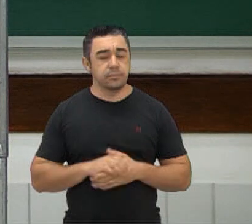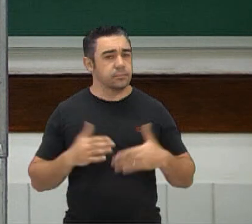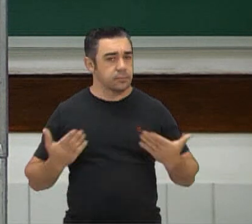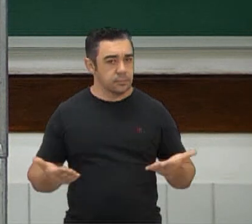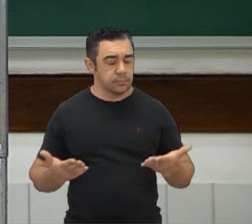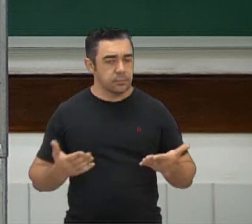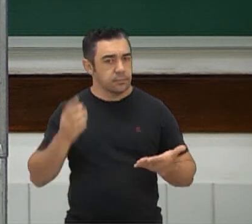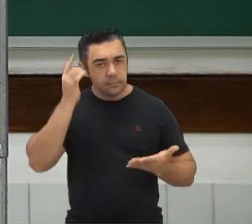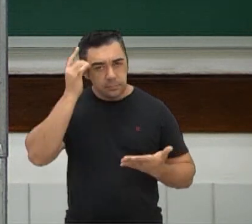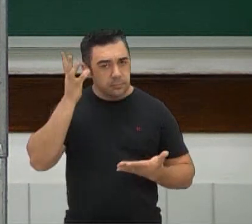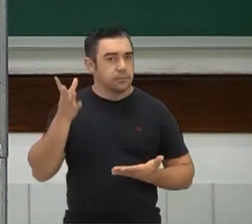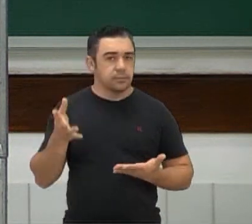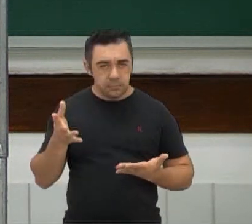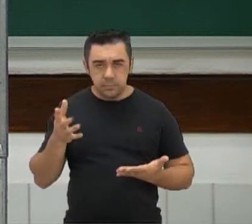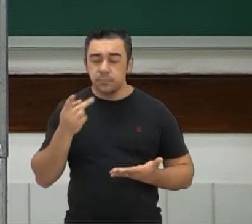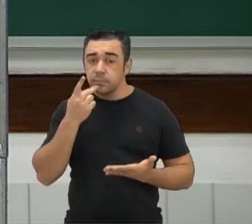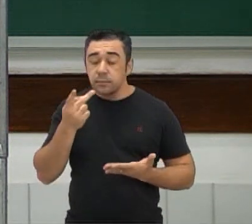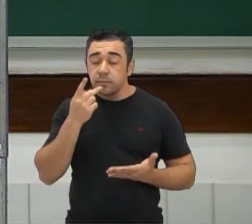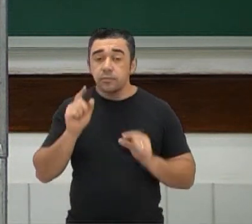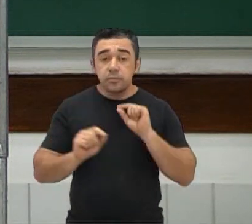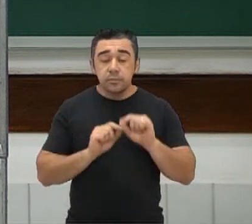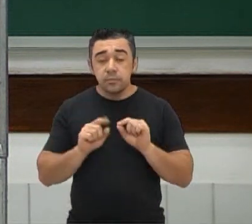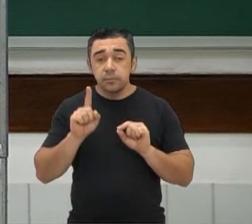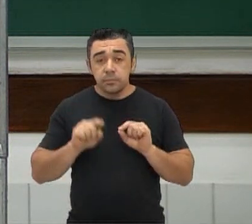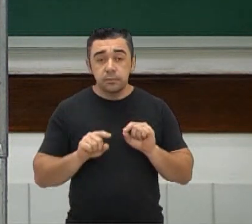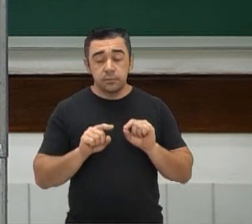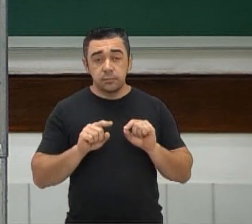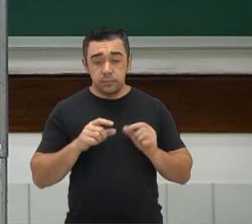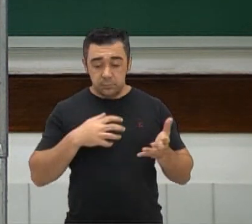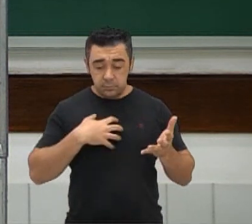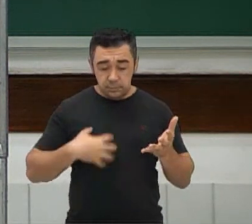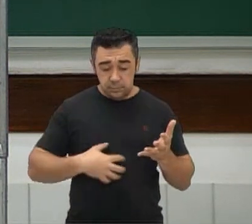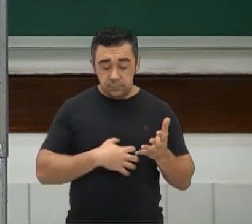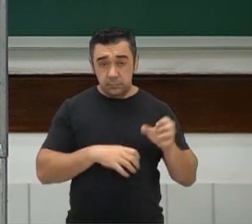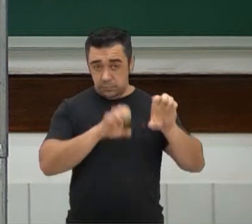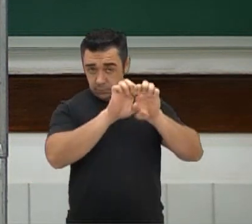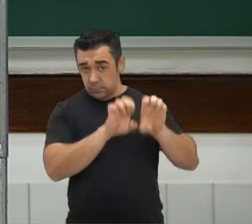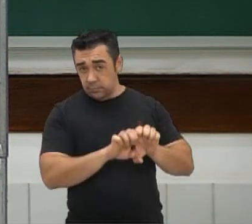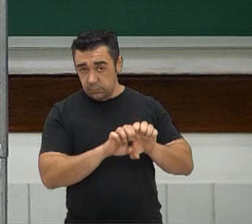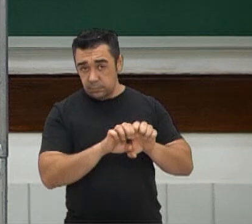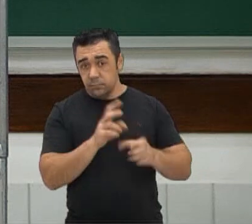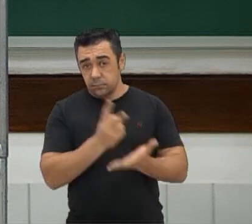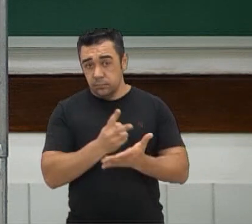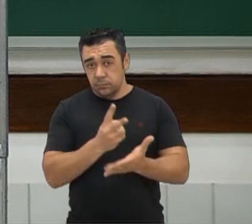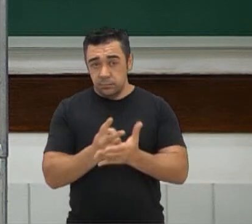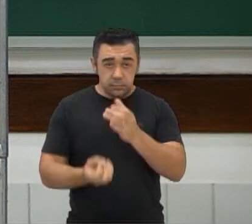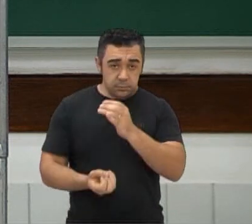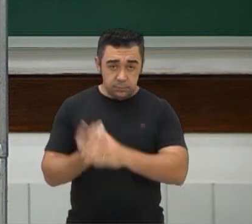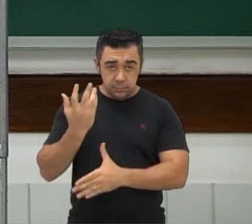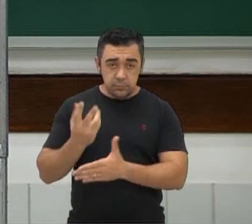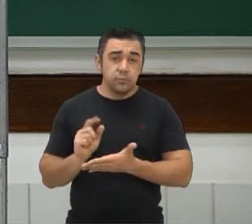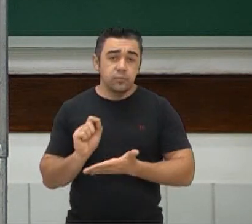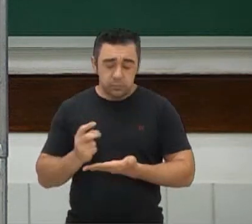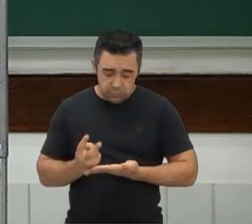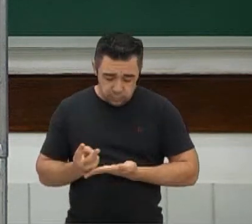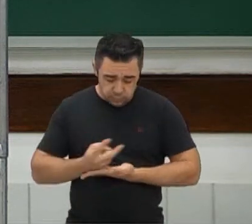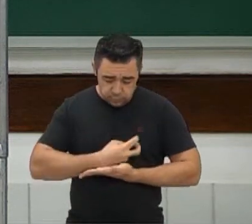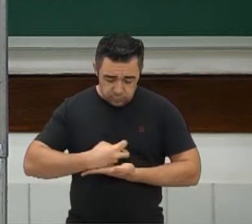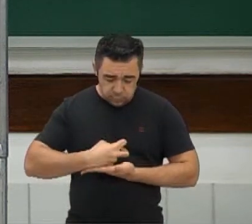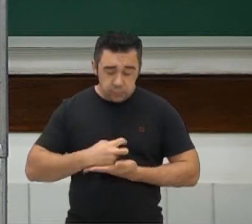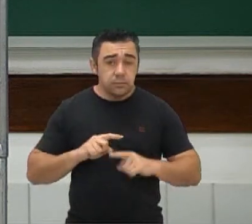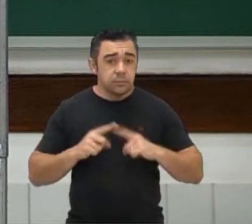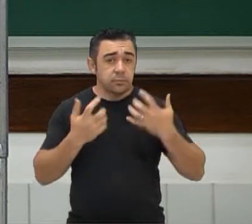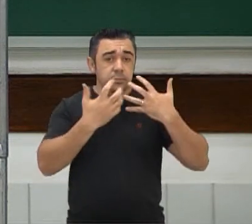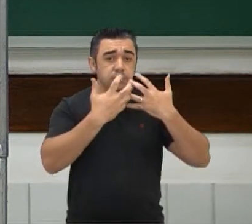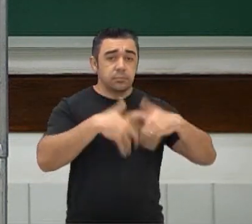E aí, gente, fácil, né? Tá dizendo aqui que são estruturas que têm mesma origem ou origem bem parecida, mas que não necessariamente têm a mesma